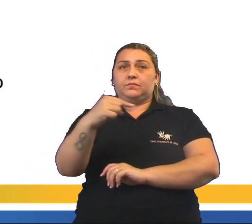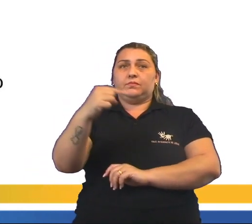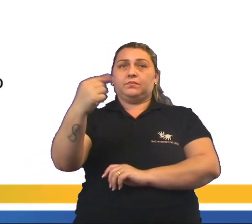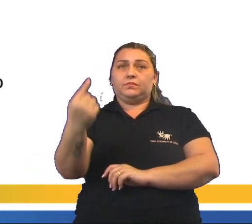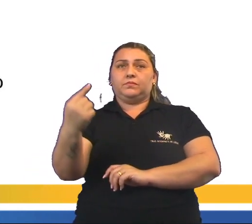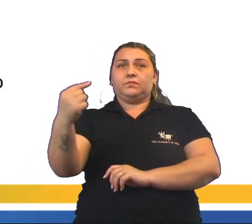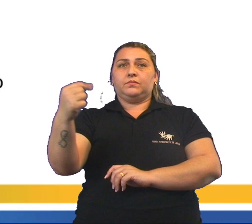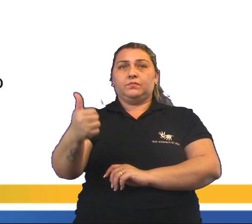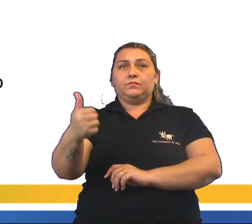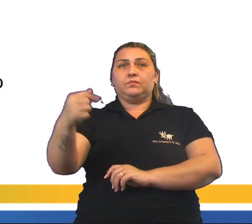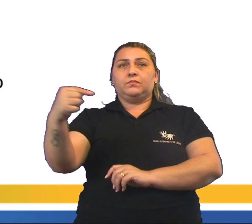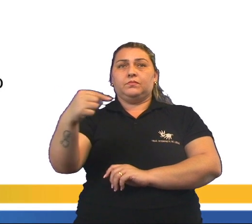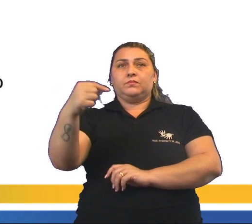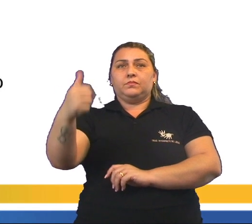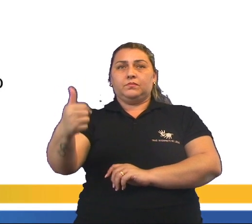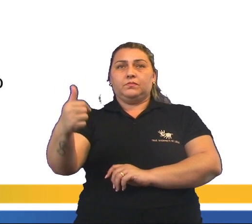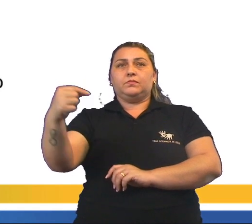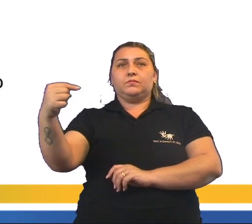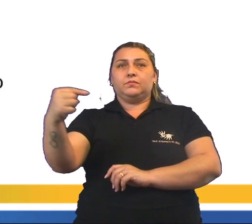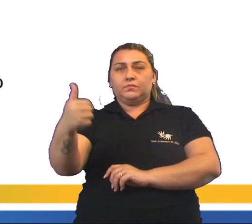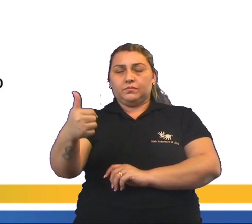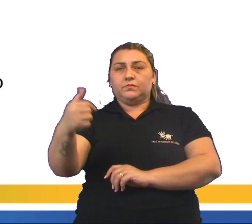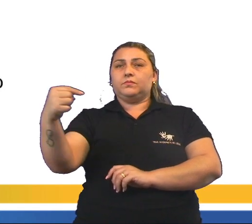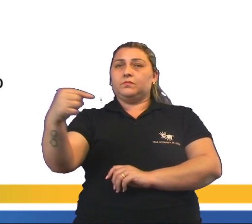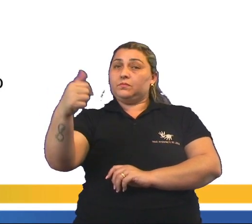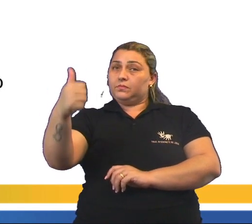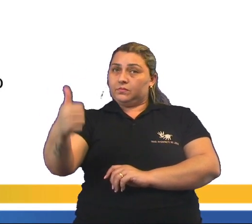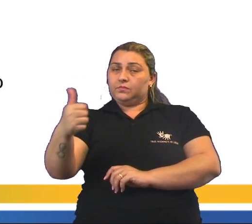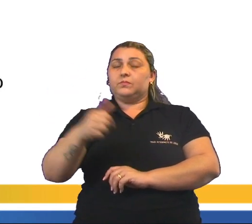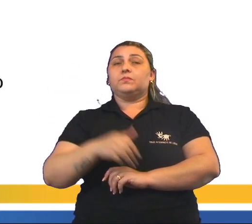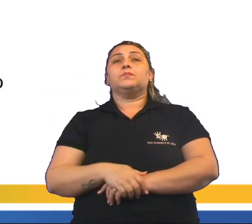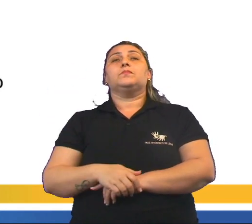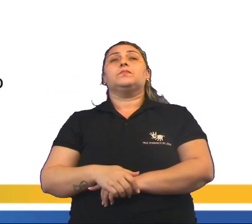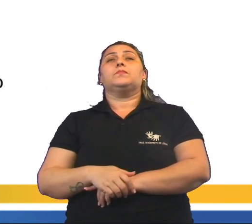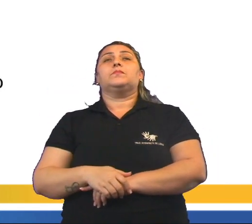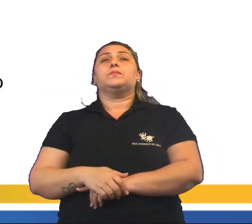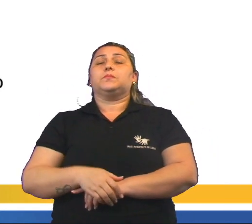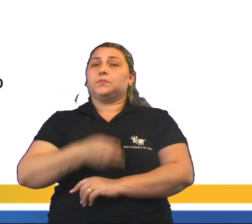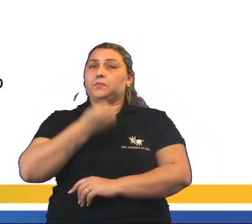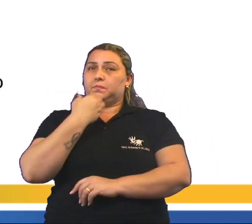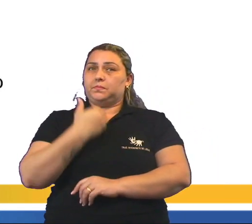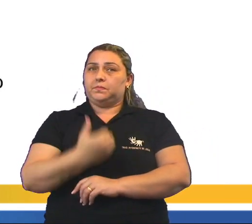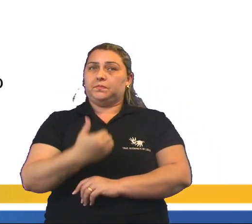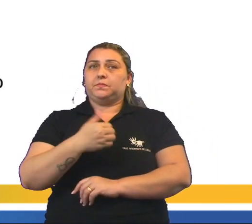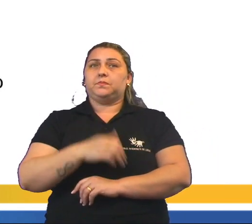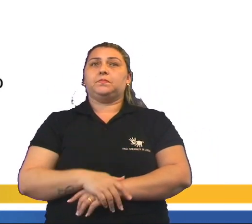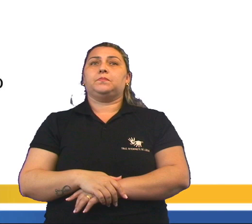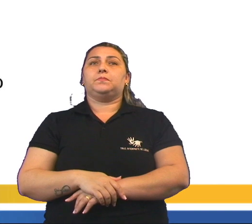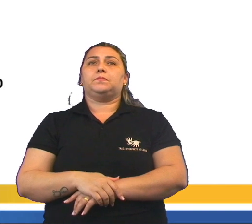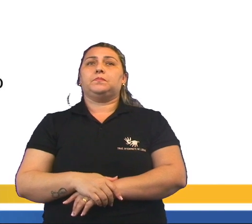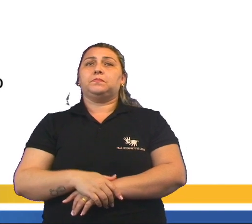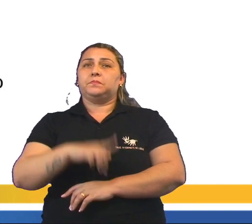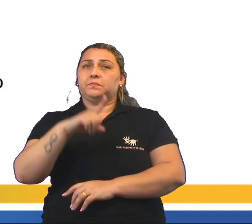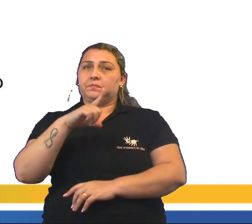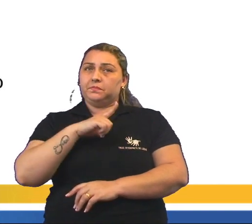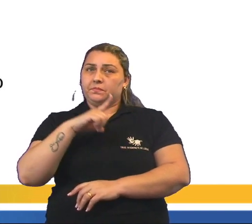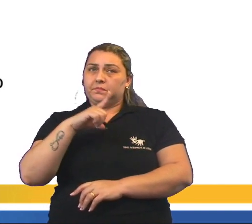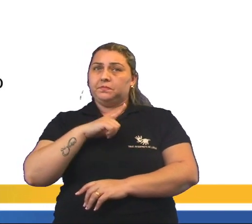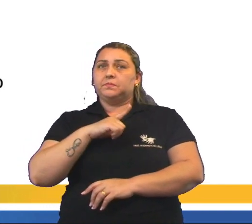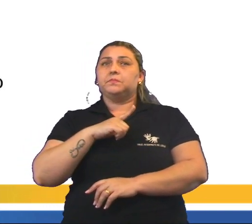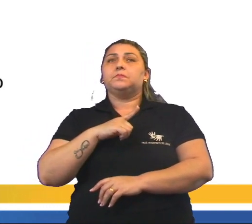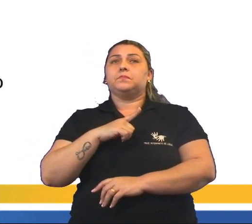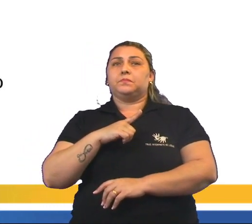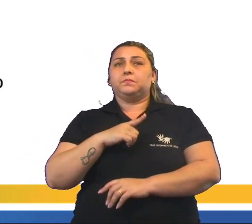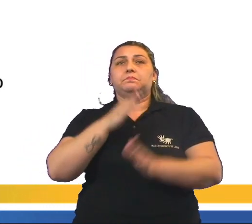- 11 - 11 e menos um tudo bem existe